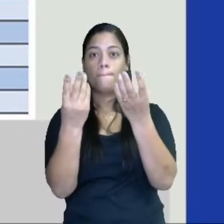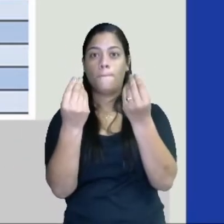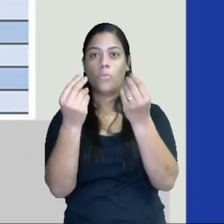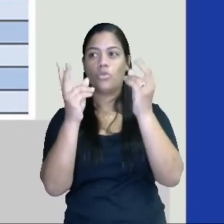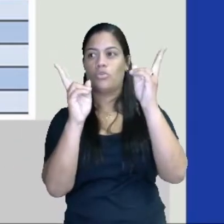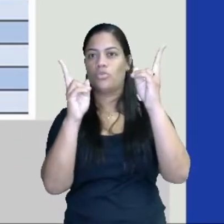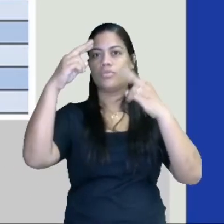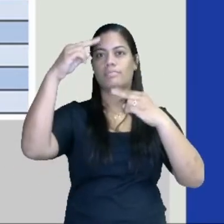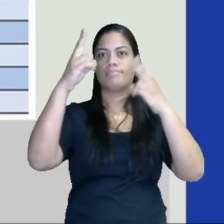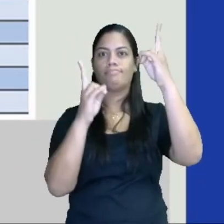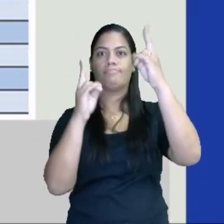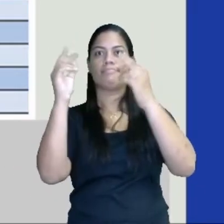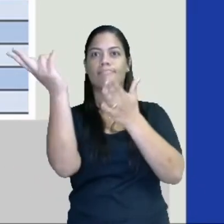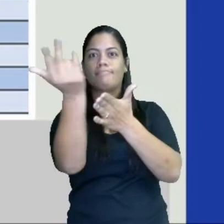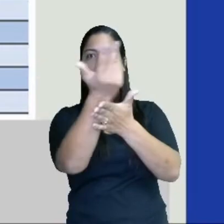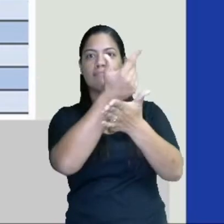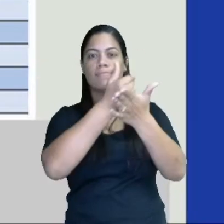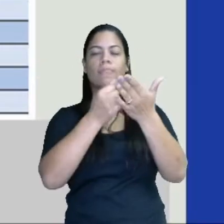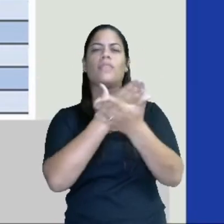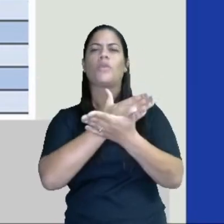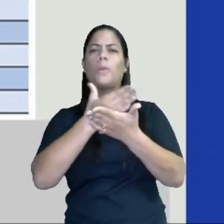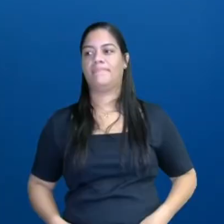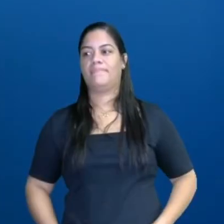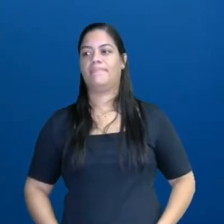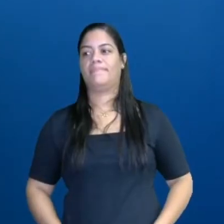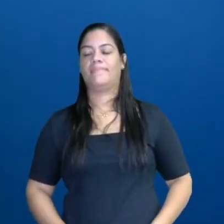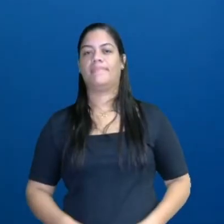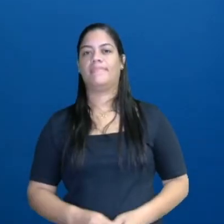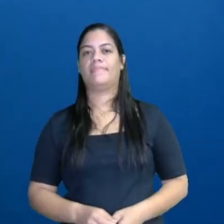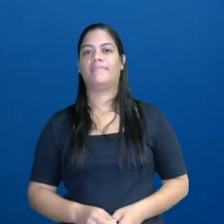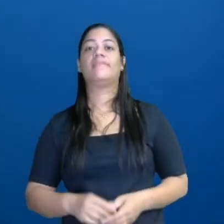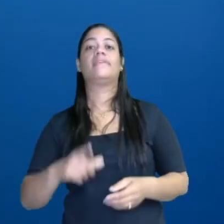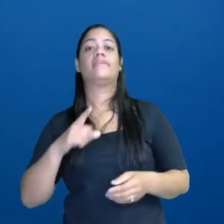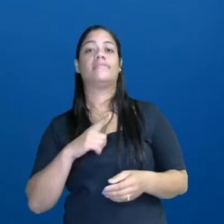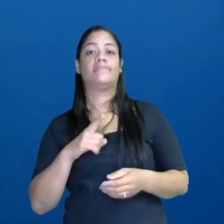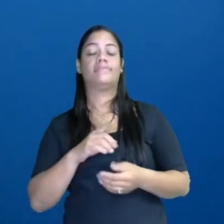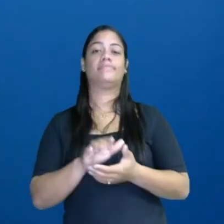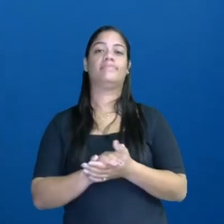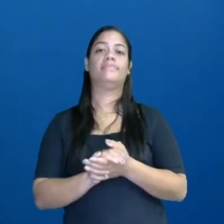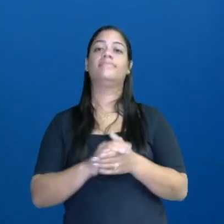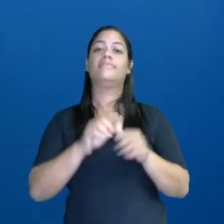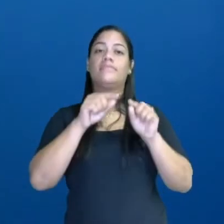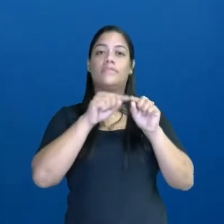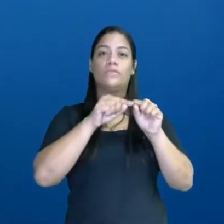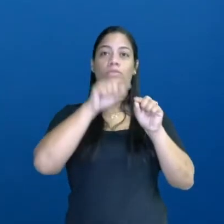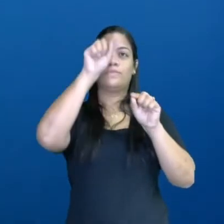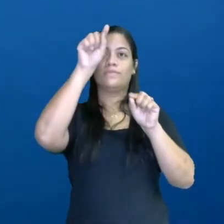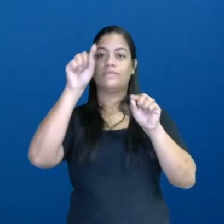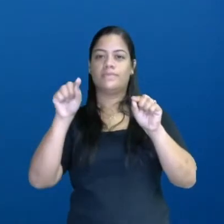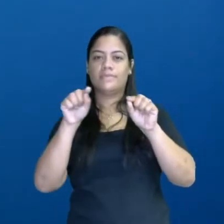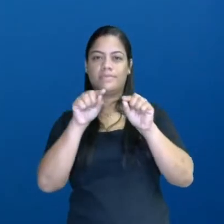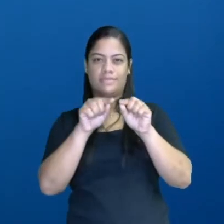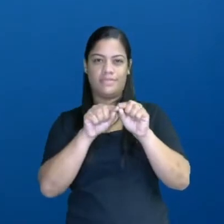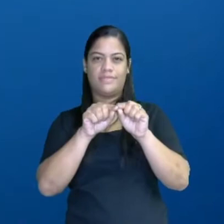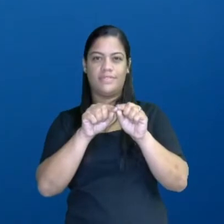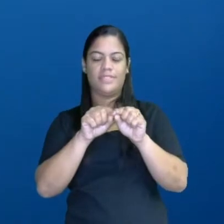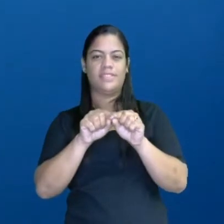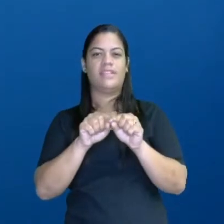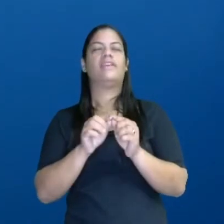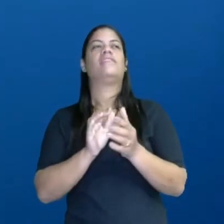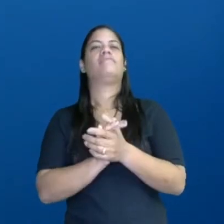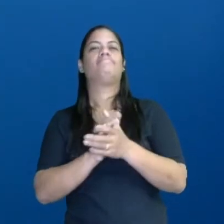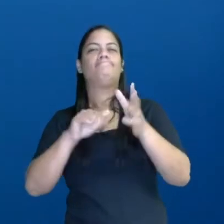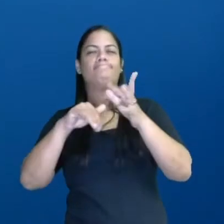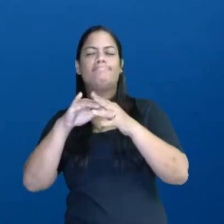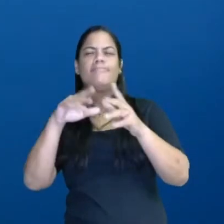Então, ó, começamos pelo triângulo. Então, aqui, ó, eu tenho um triângulo, né? Então, quando aquele time ganha 3